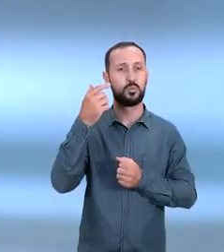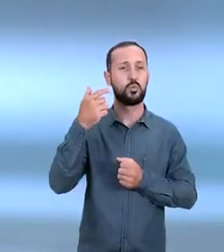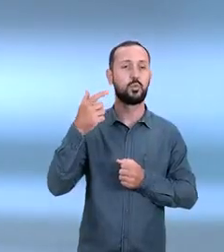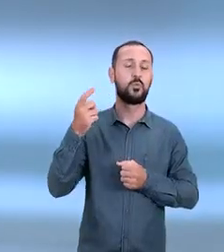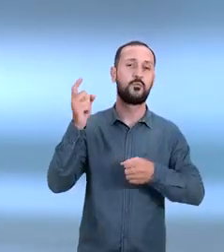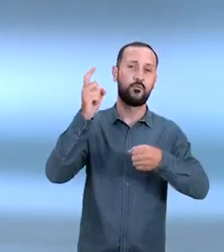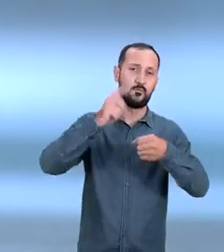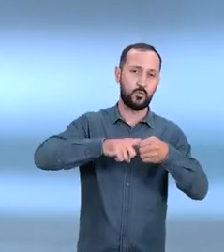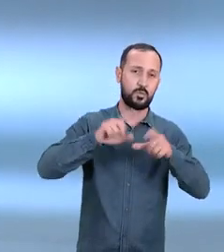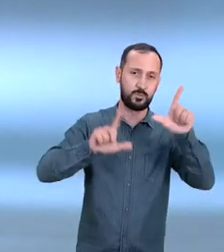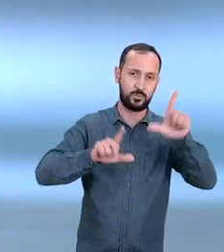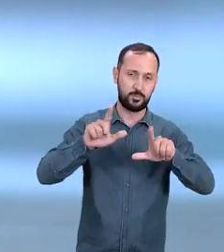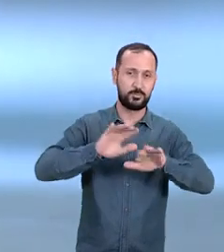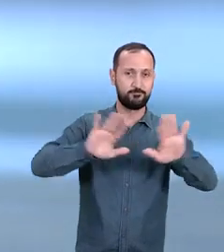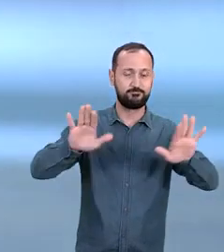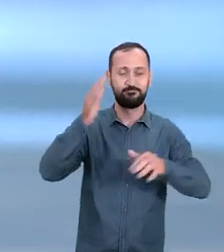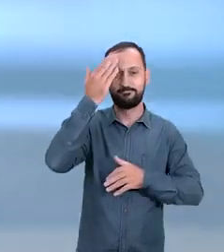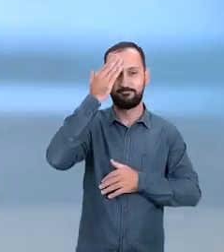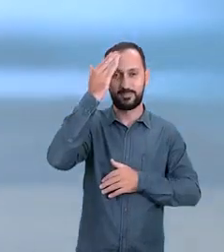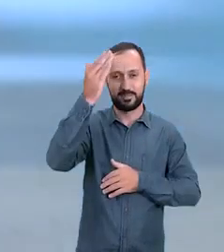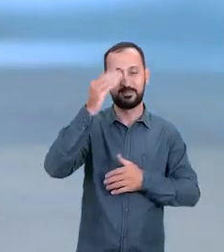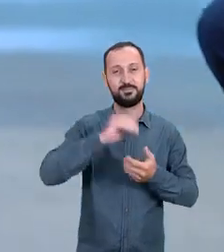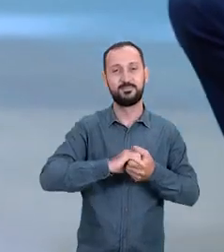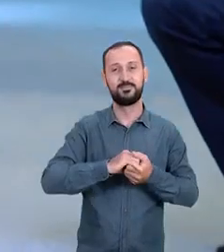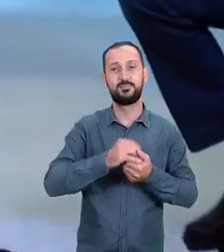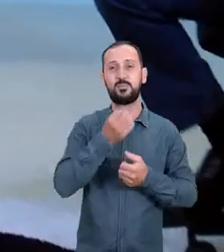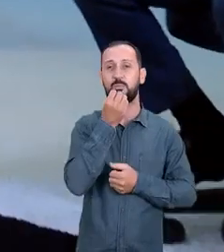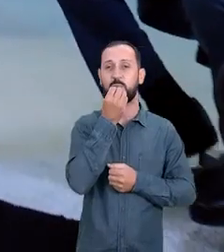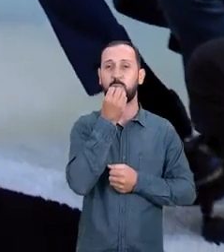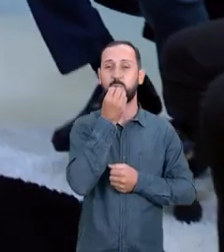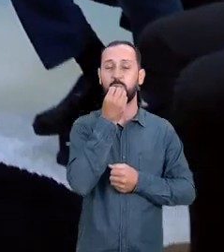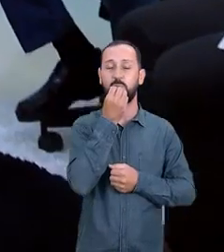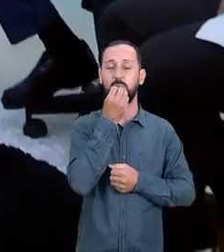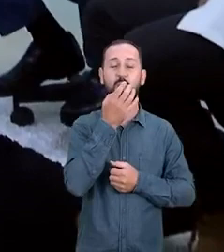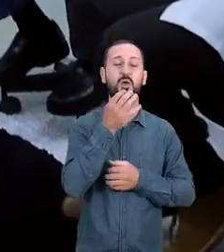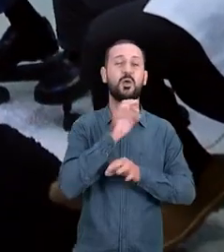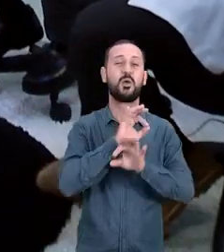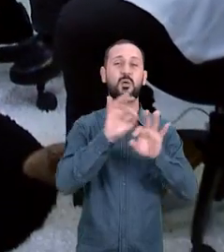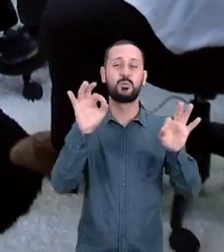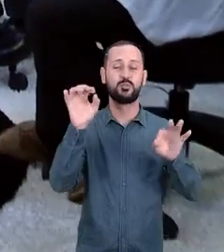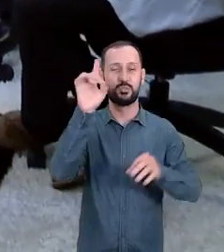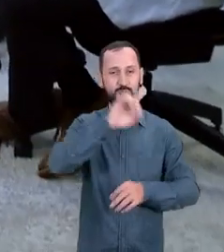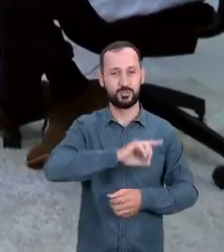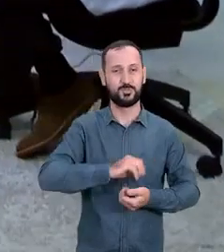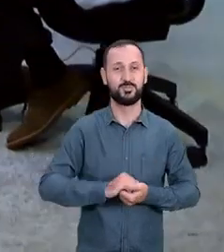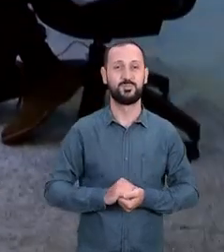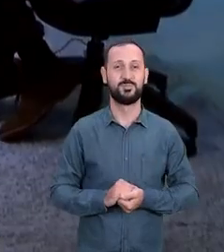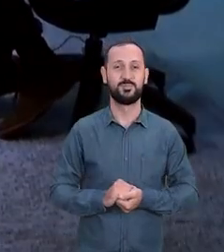volta no próximo programa. Muito obrigado e tenham todos um excelente dia.